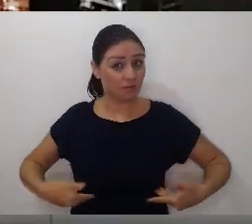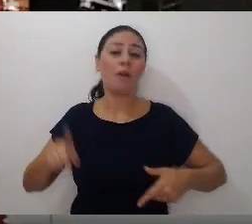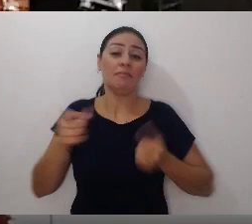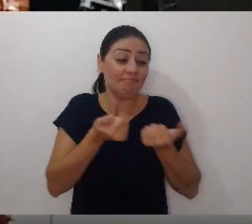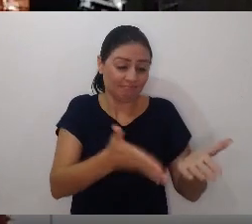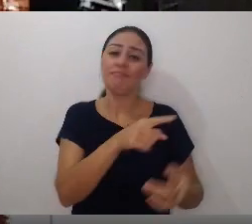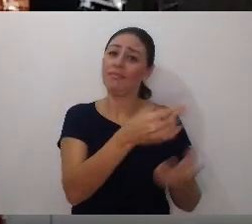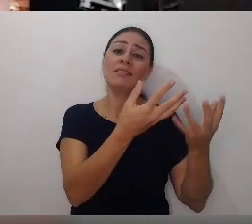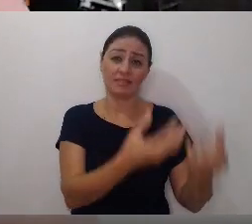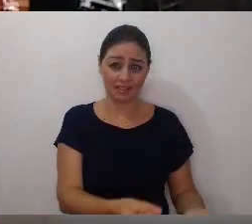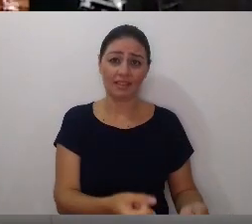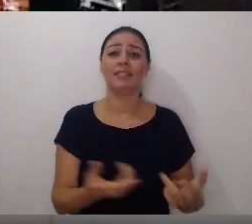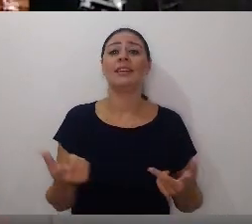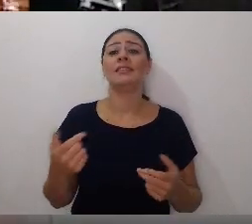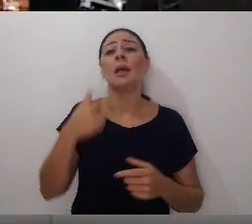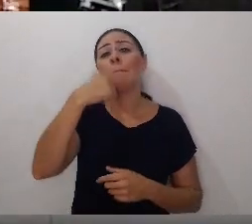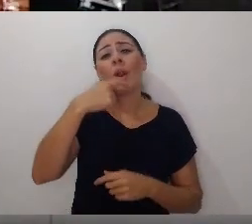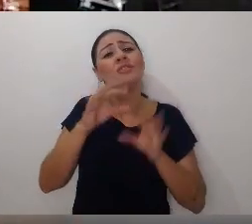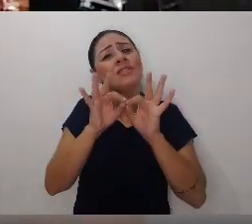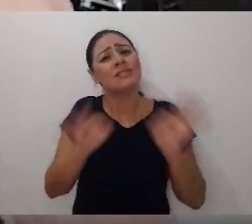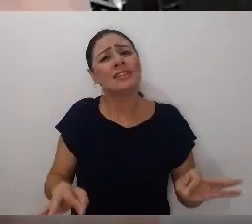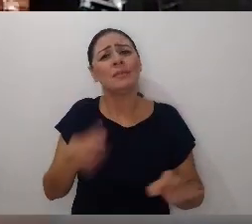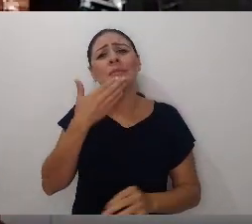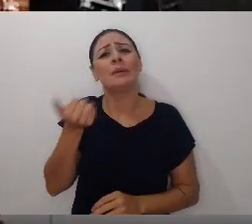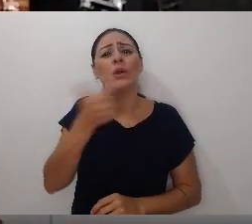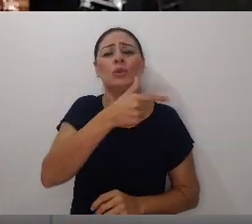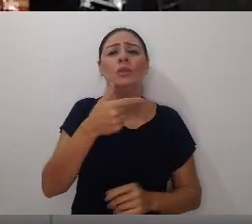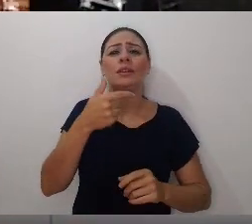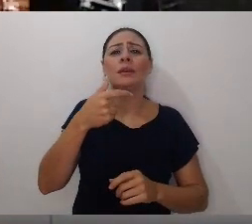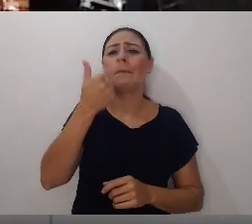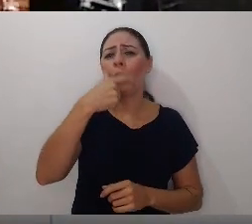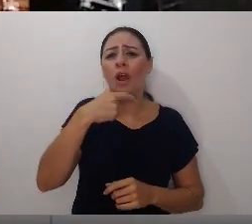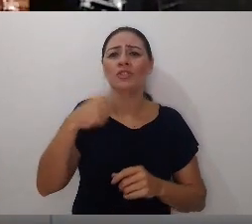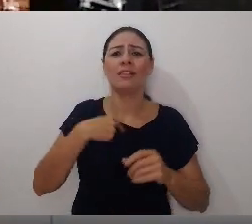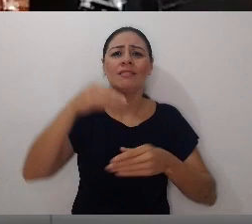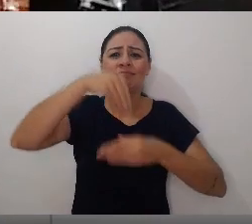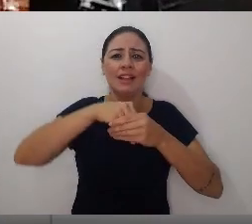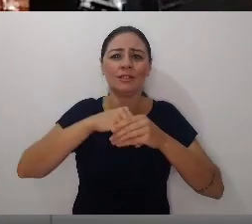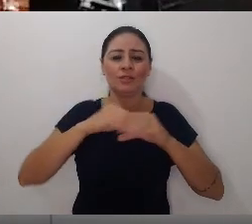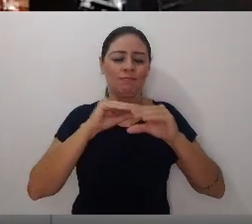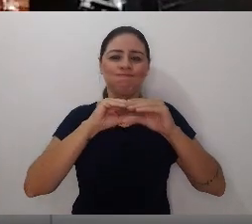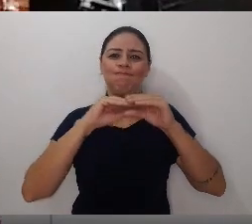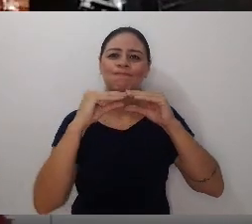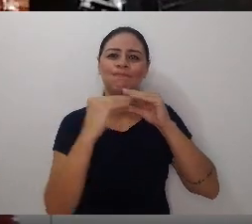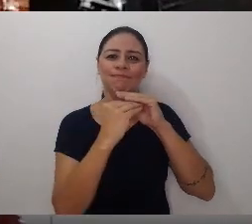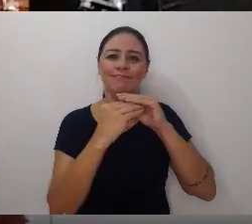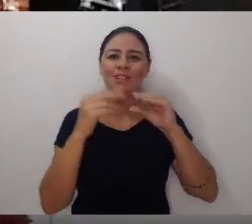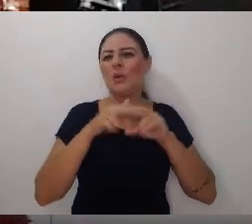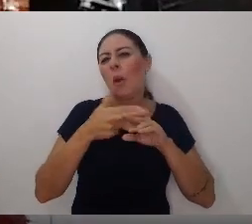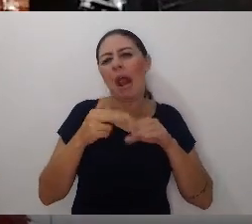que ela aceite. Se você oferecer uma bolacha simples, ela vai aceitar mais do que uma bolacha recheada. Então, o sono ajuda